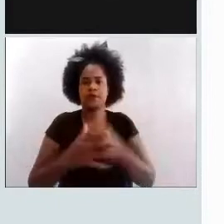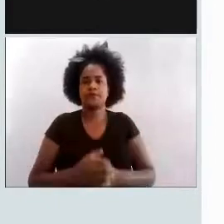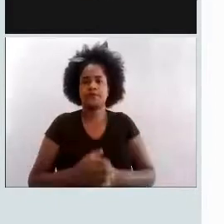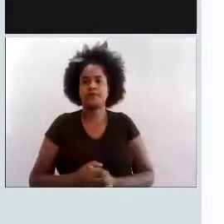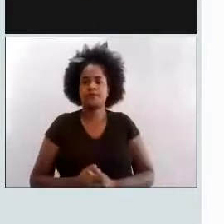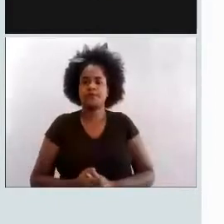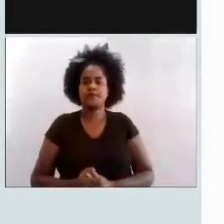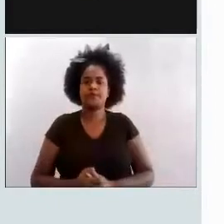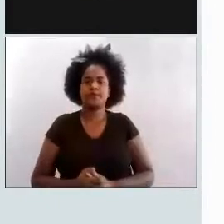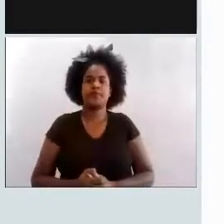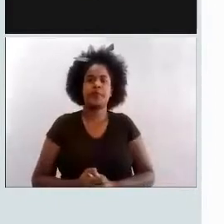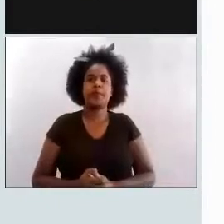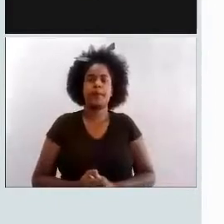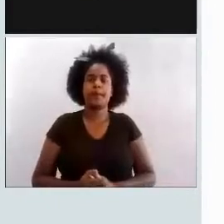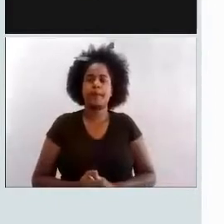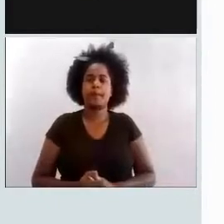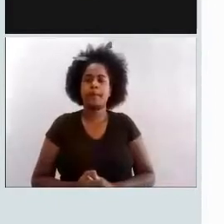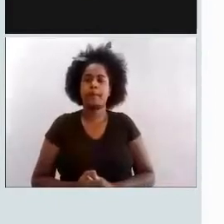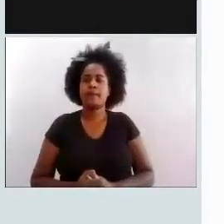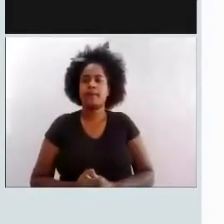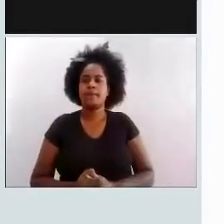da reta R,